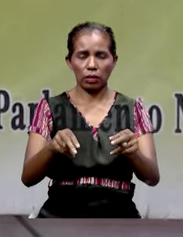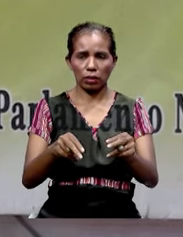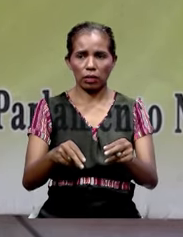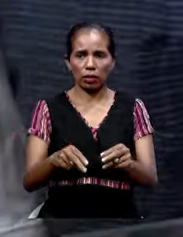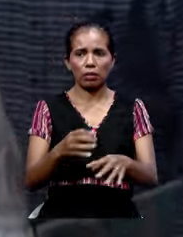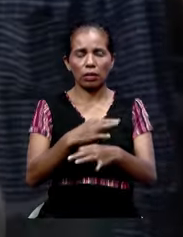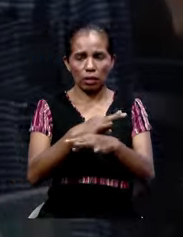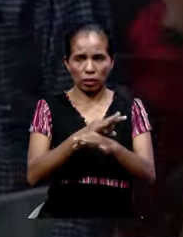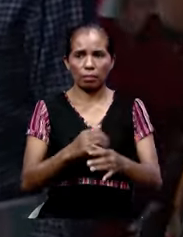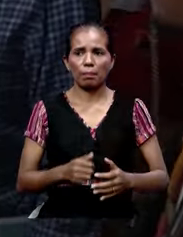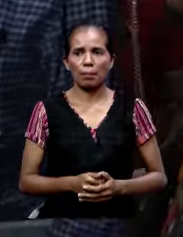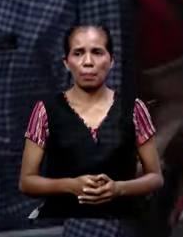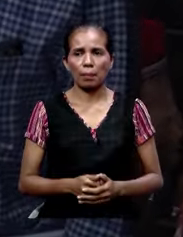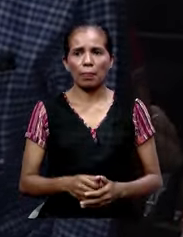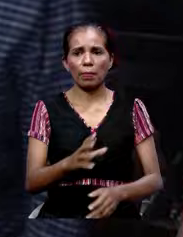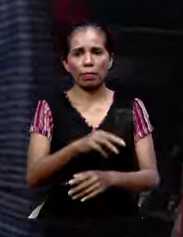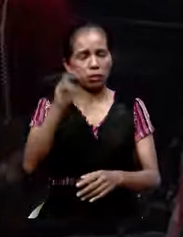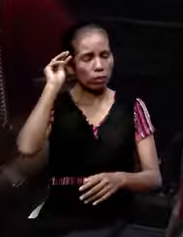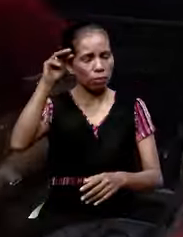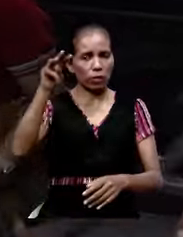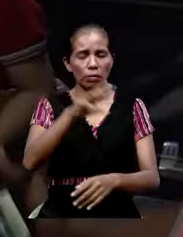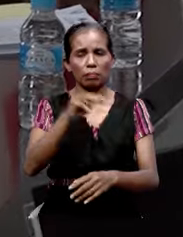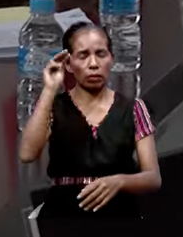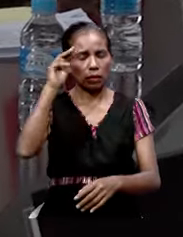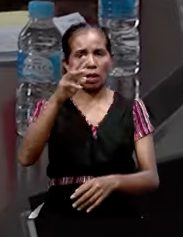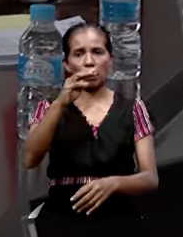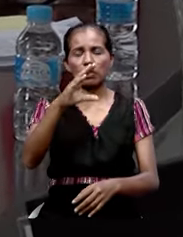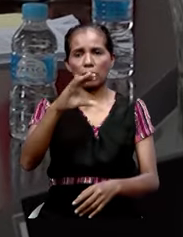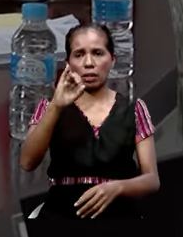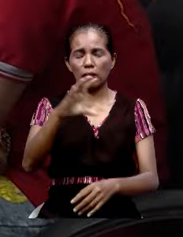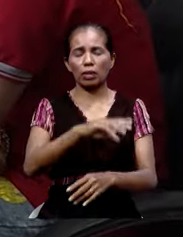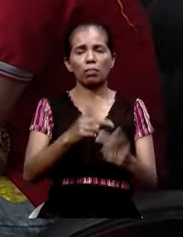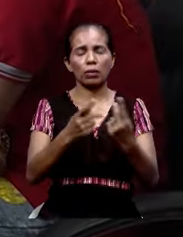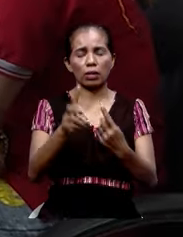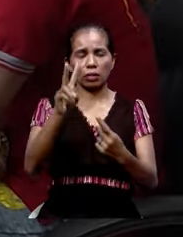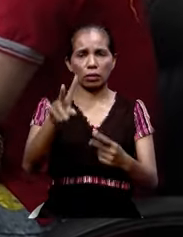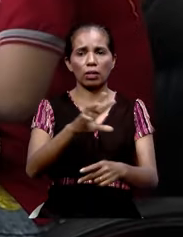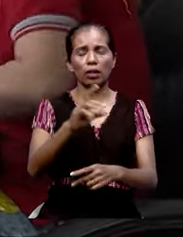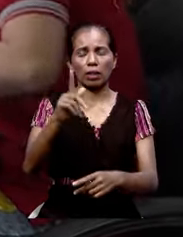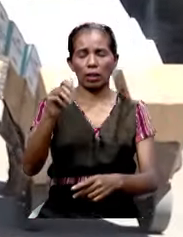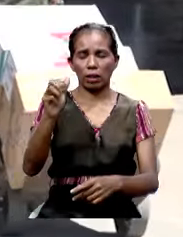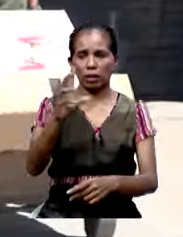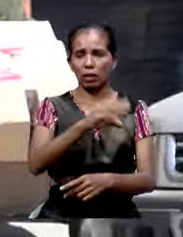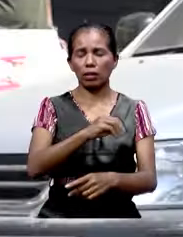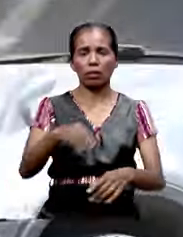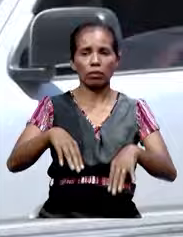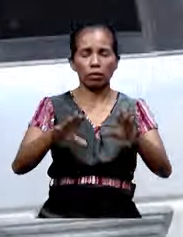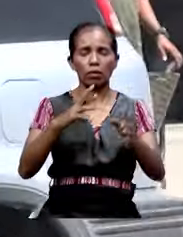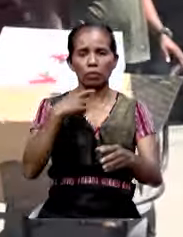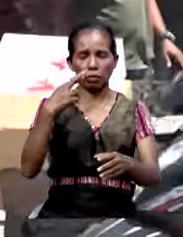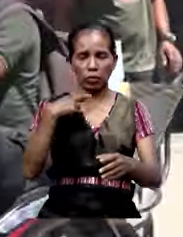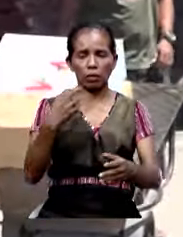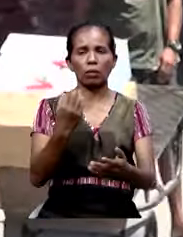atu hadia. Tuir contrato russo Ministério do Comércio e Indústria ho empresa Rua Hanesan Criate fura se fan fos subsídio